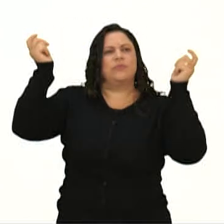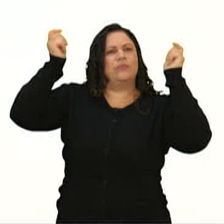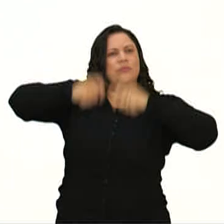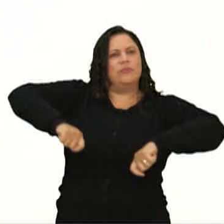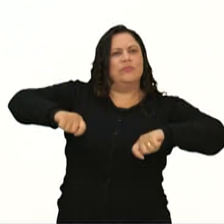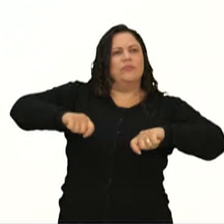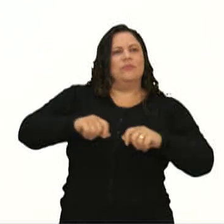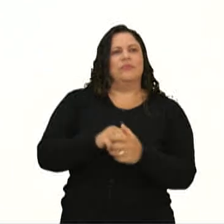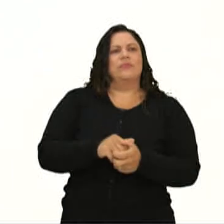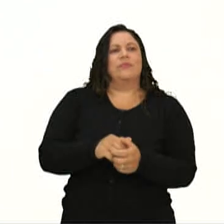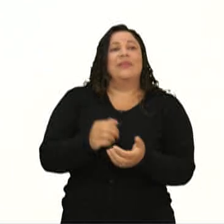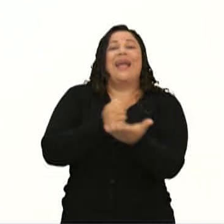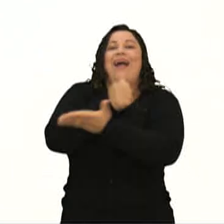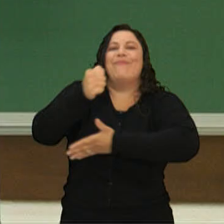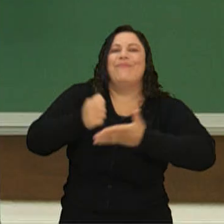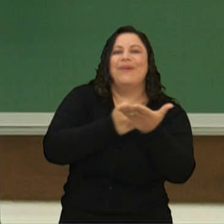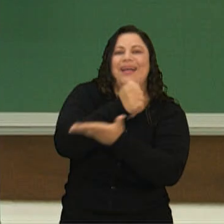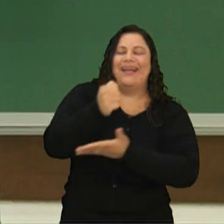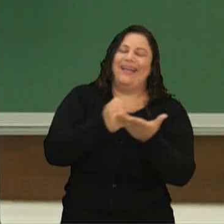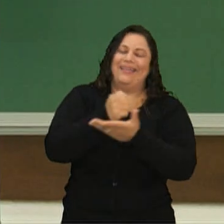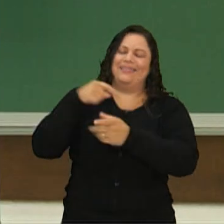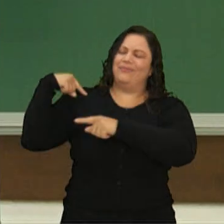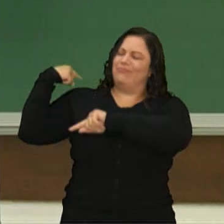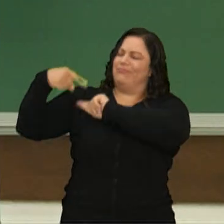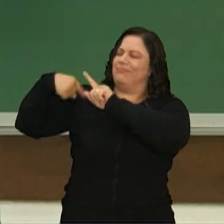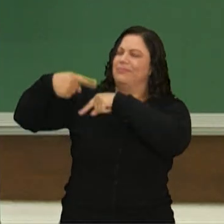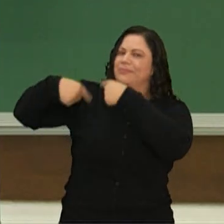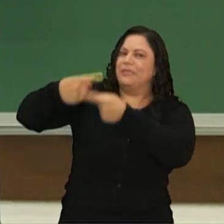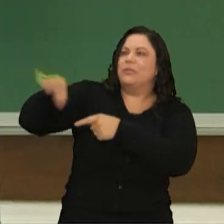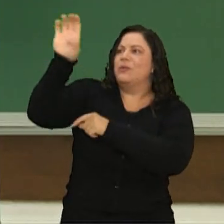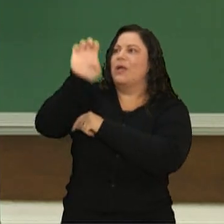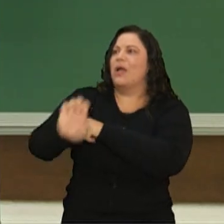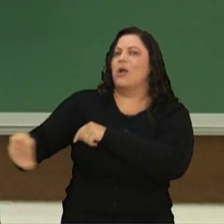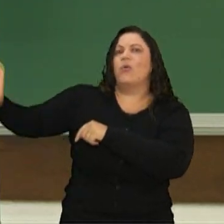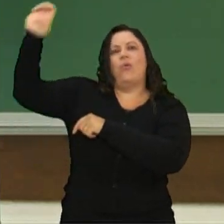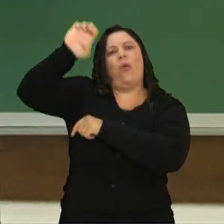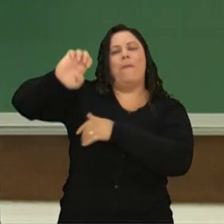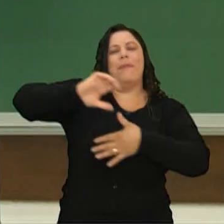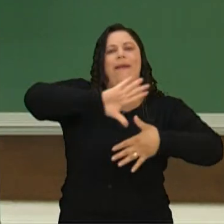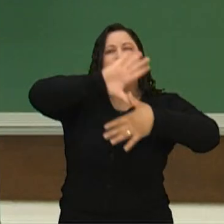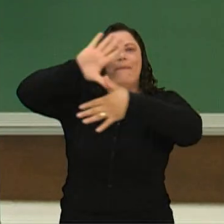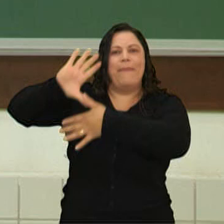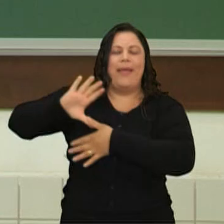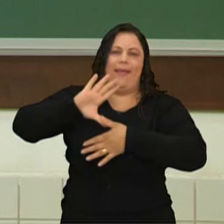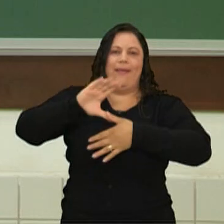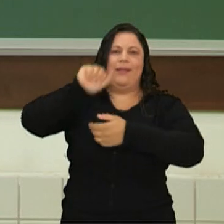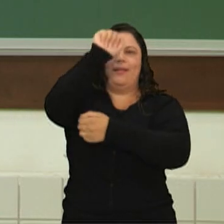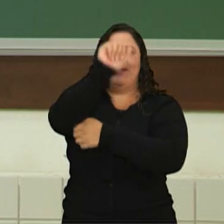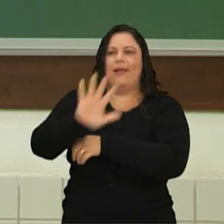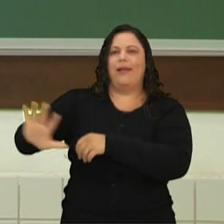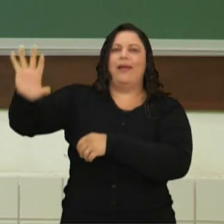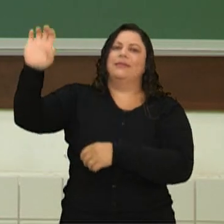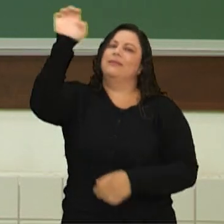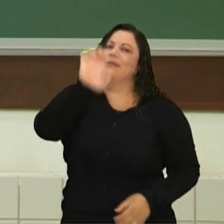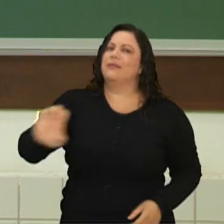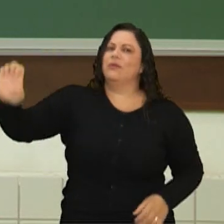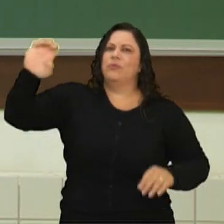gerações da Europa, da América, parte da Ásia e da África. Praticamente o mundo inteiro, né,